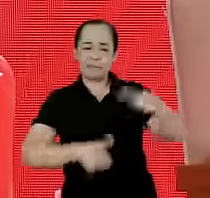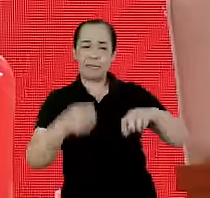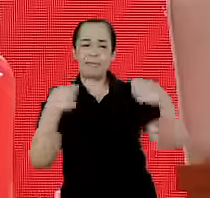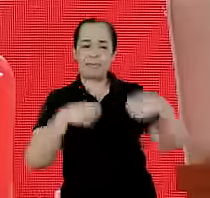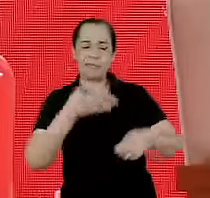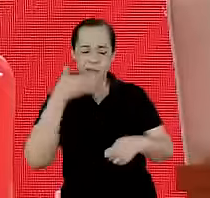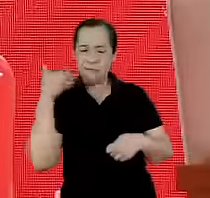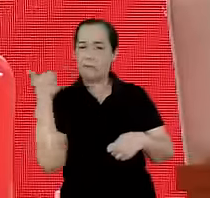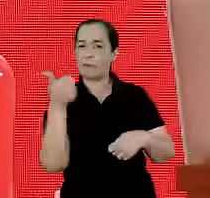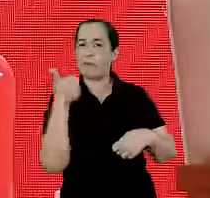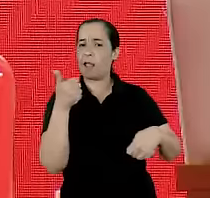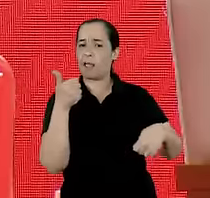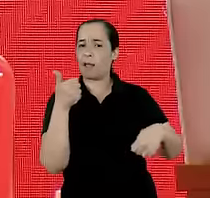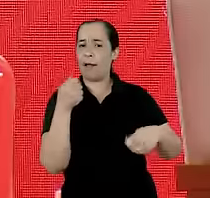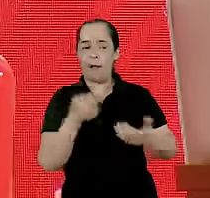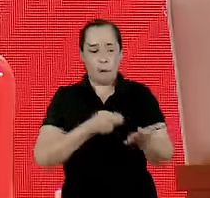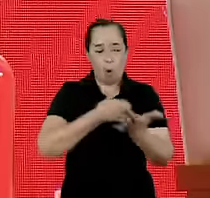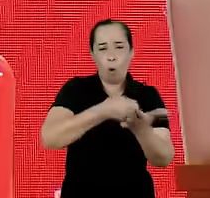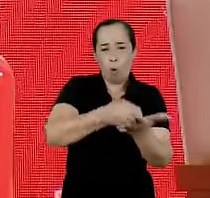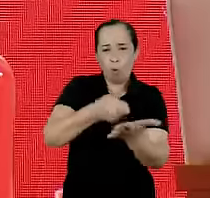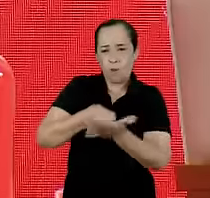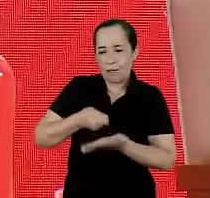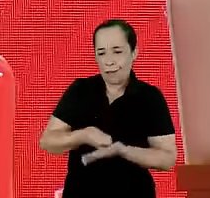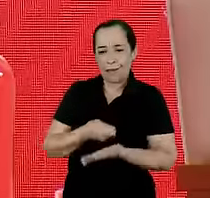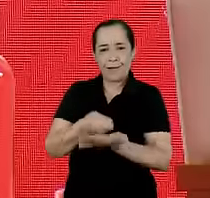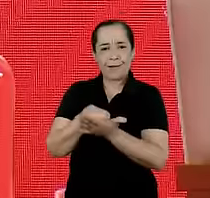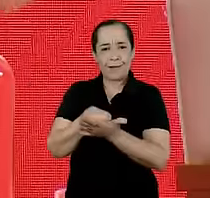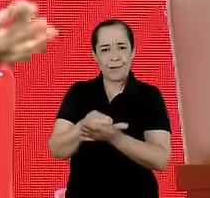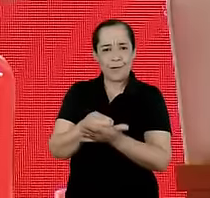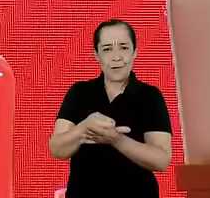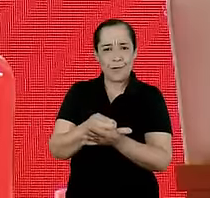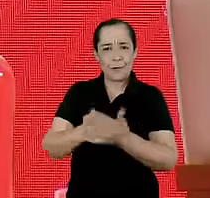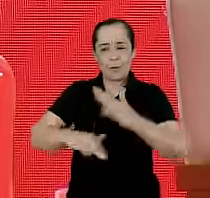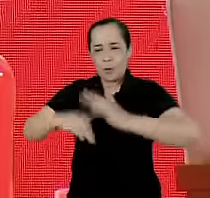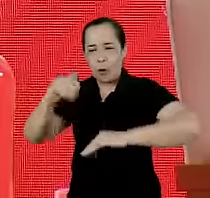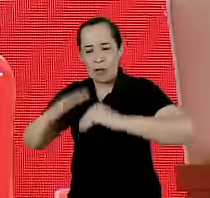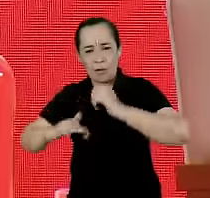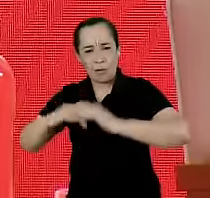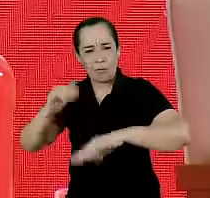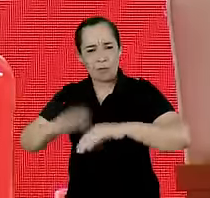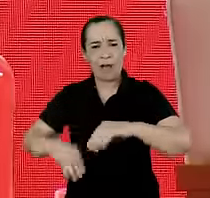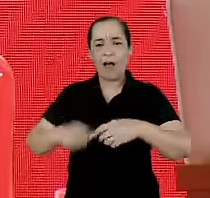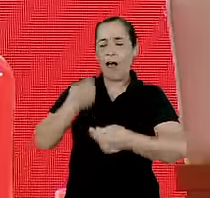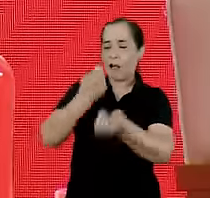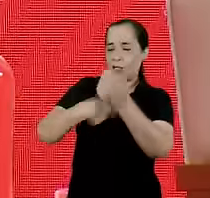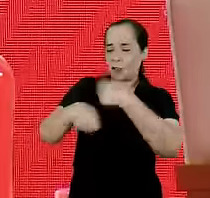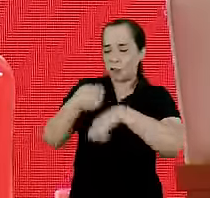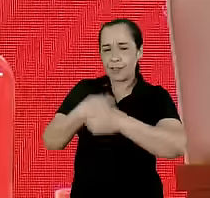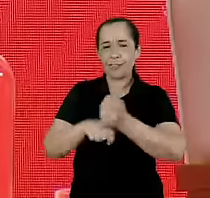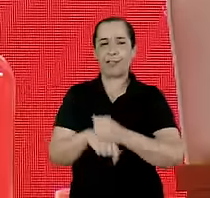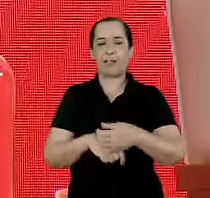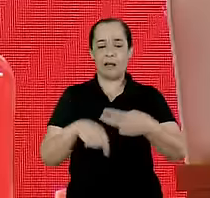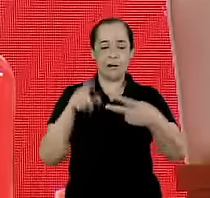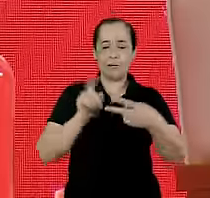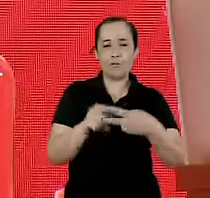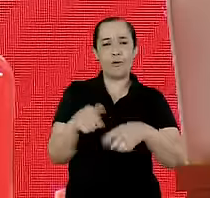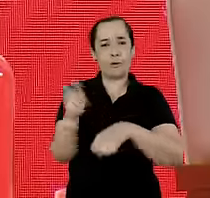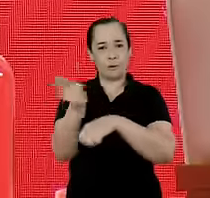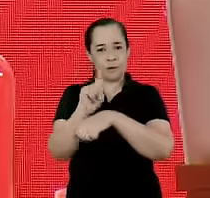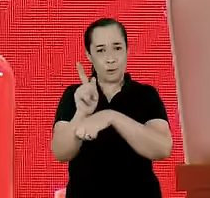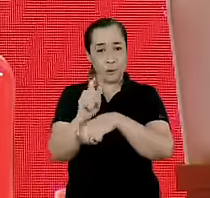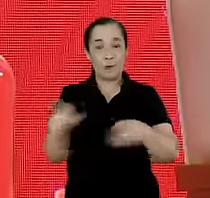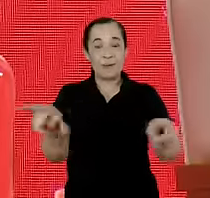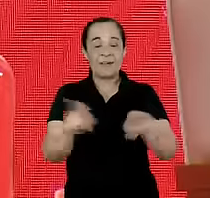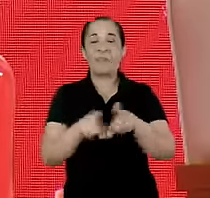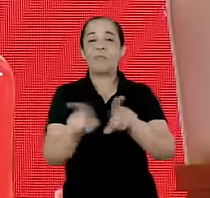das obrigações entre os prestadores de serviço essenciais administrador fiduciário e gestor uma necessidade de que